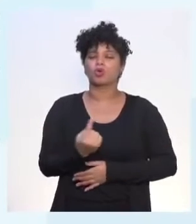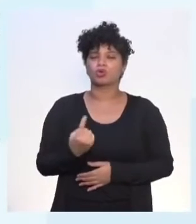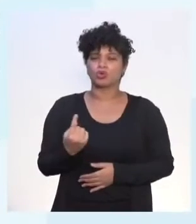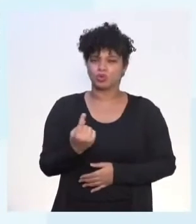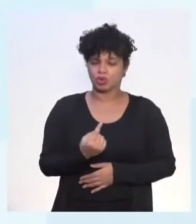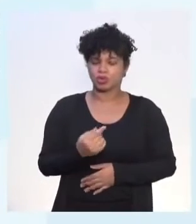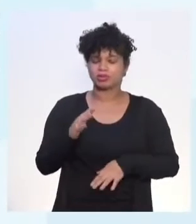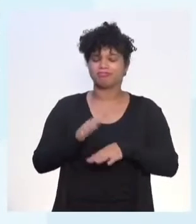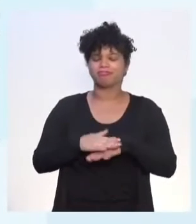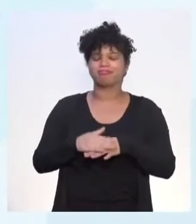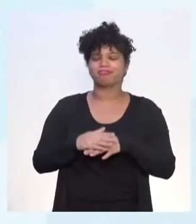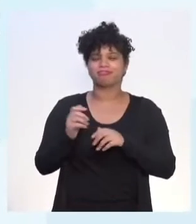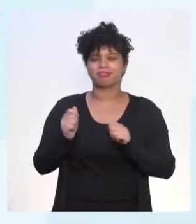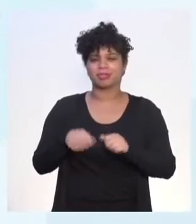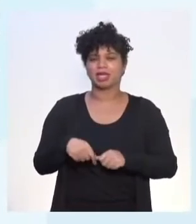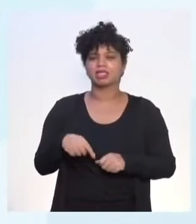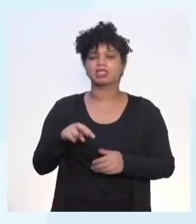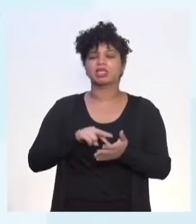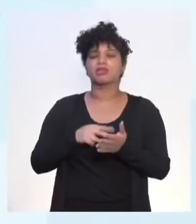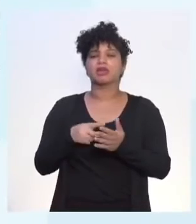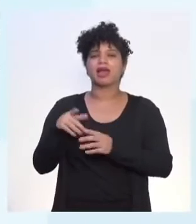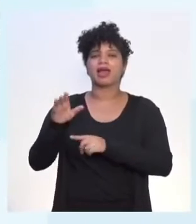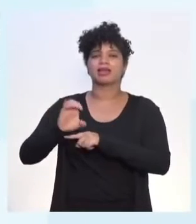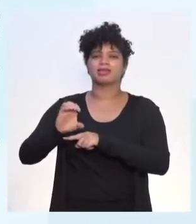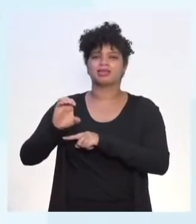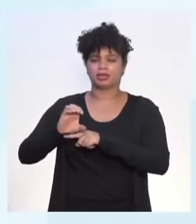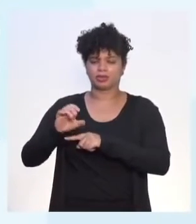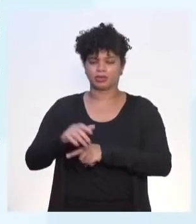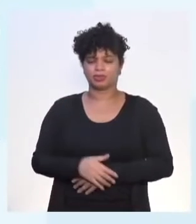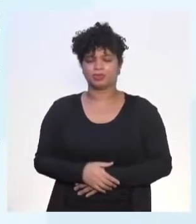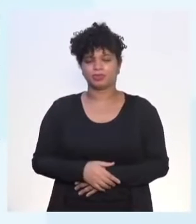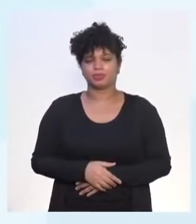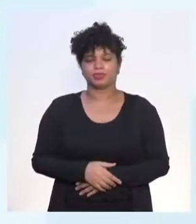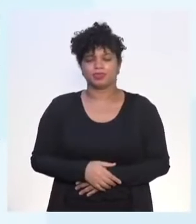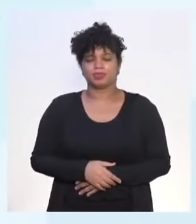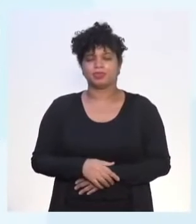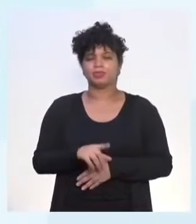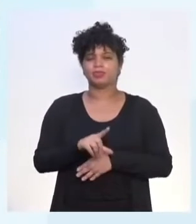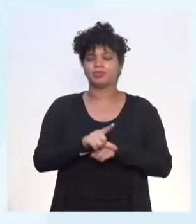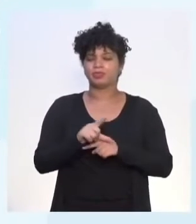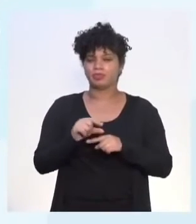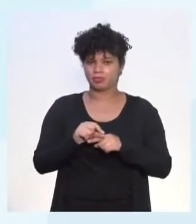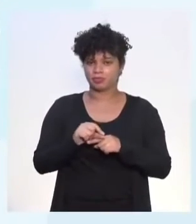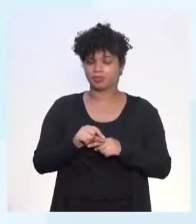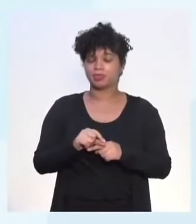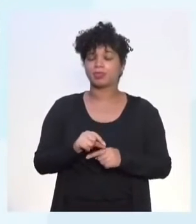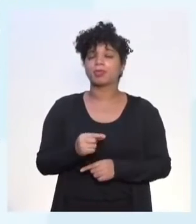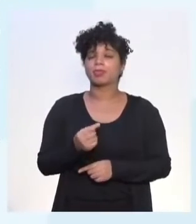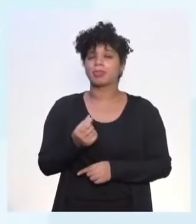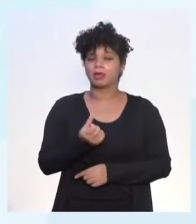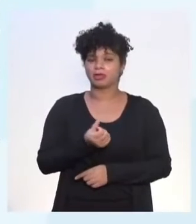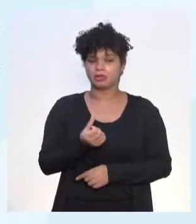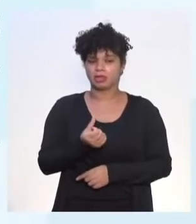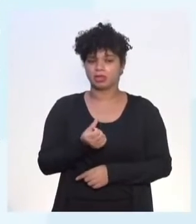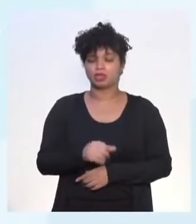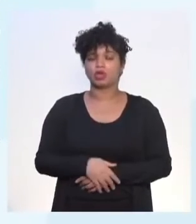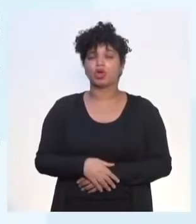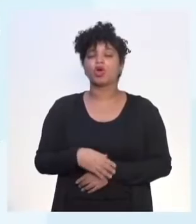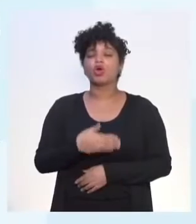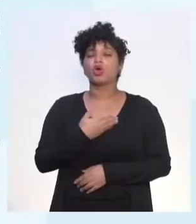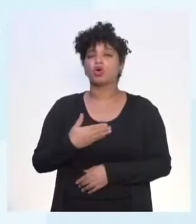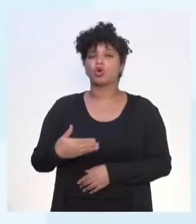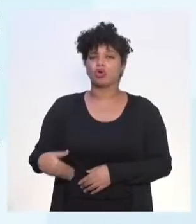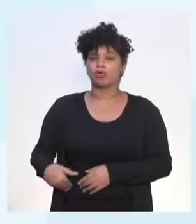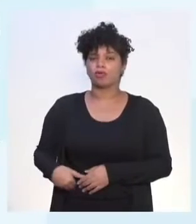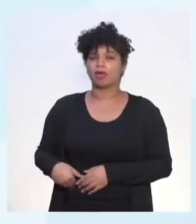tornam estados. Artigo 6º, o governo federal não poderá intervir em